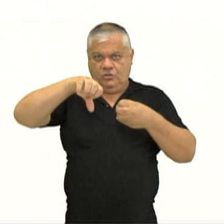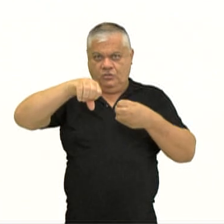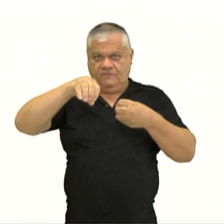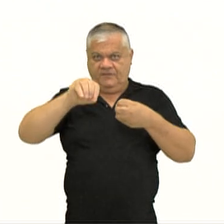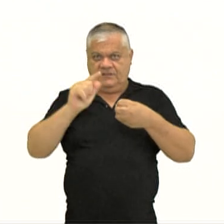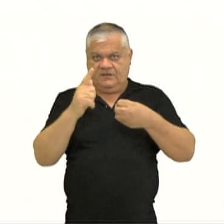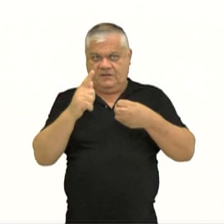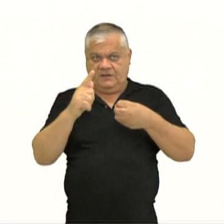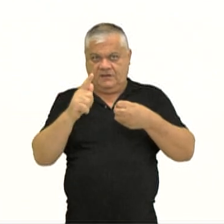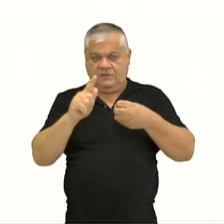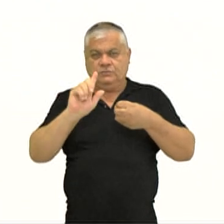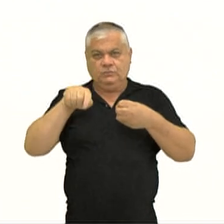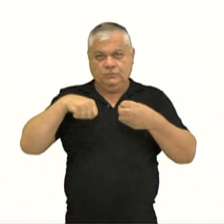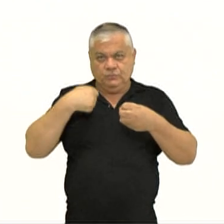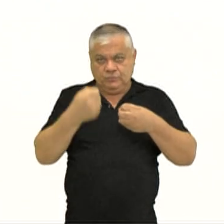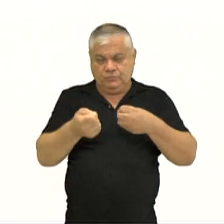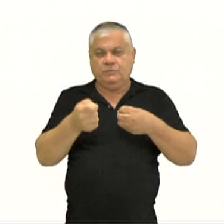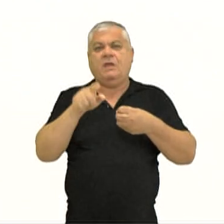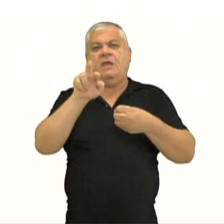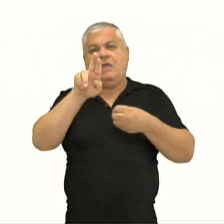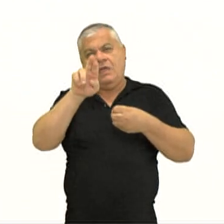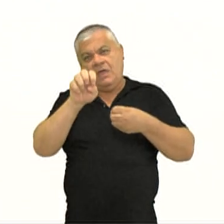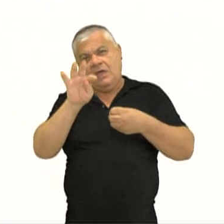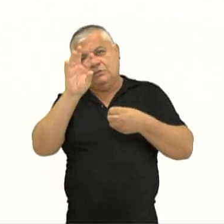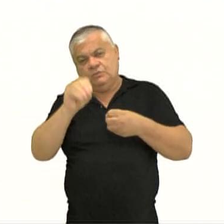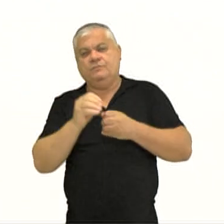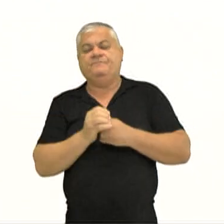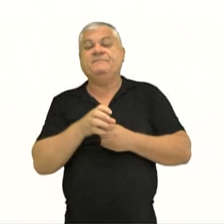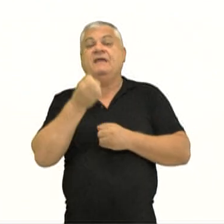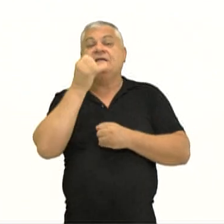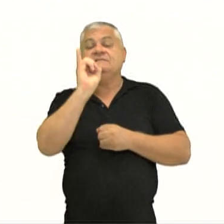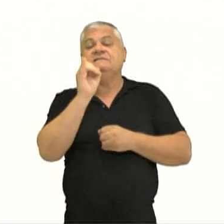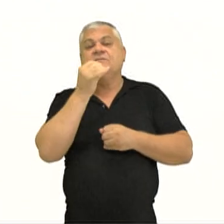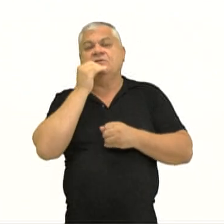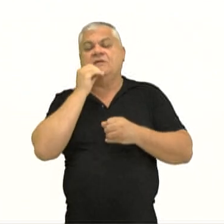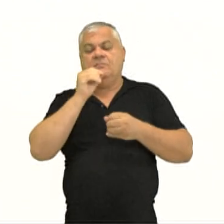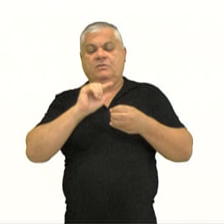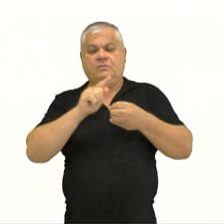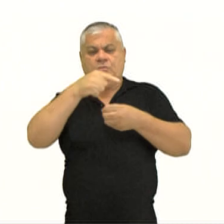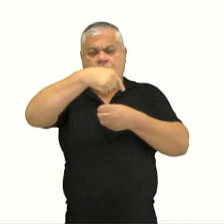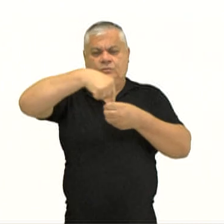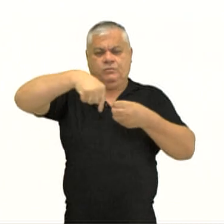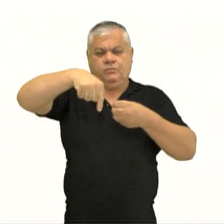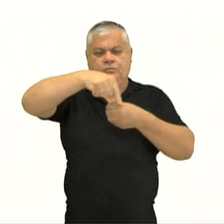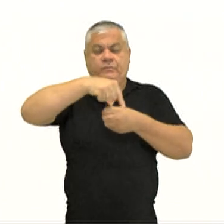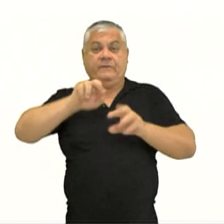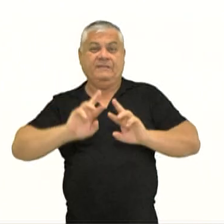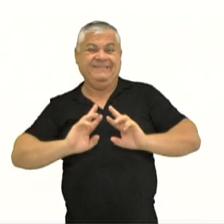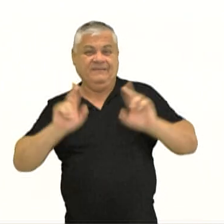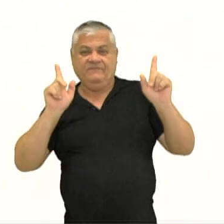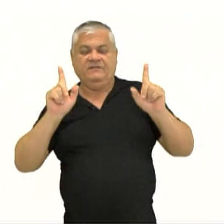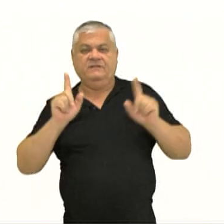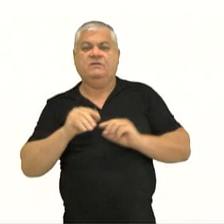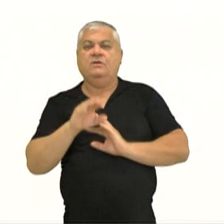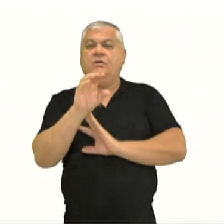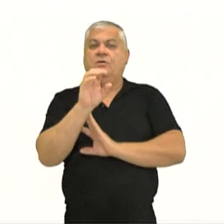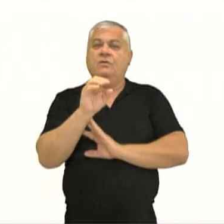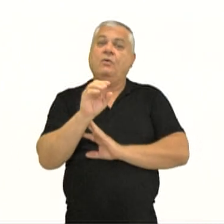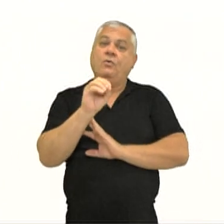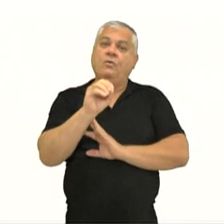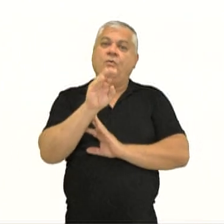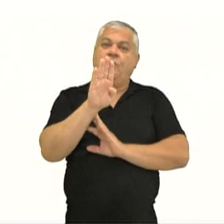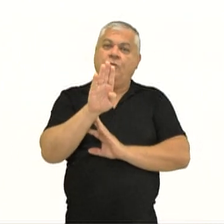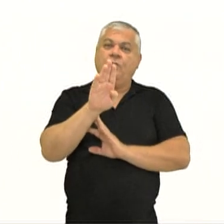a base, nós chamamos de cilindro reto. Se o ângulo for diferente de 90 graus, a gente diz que o cilindro é um